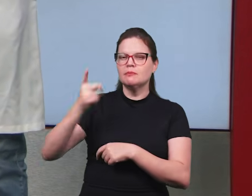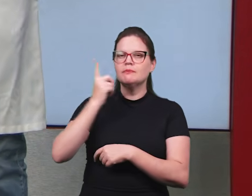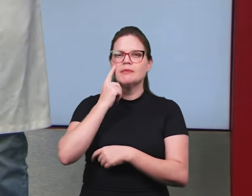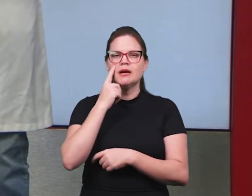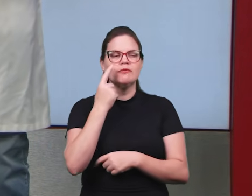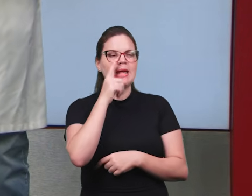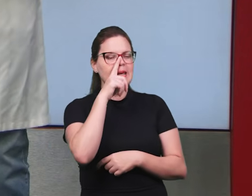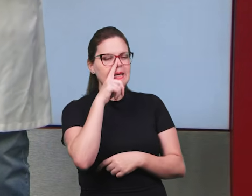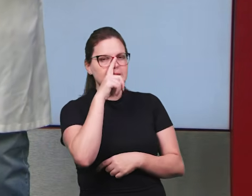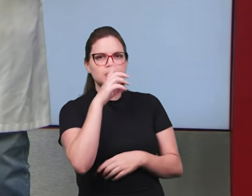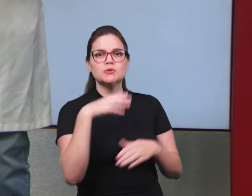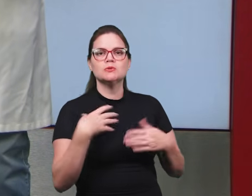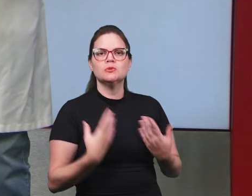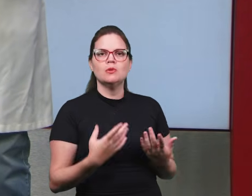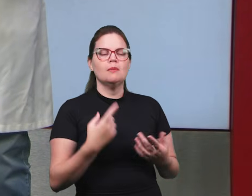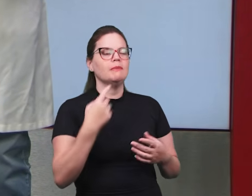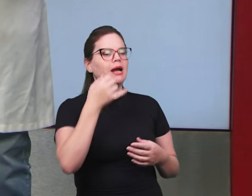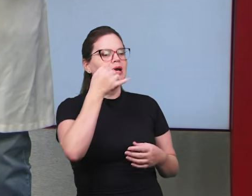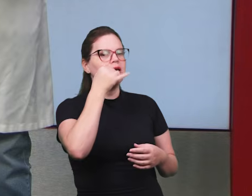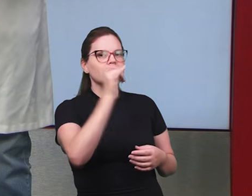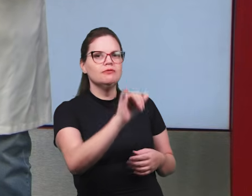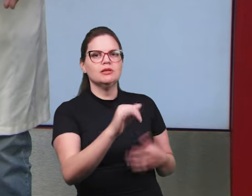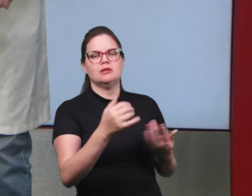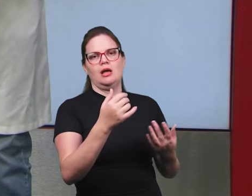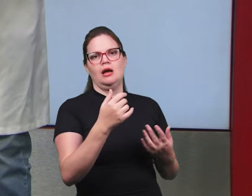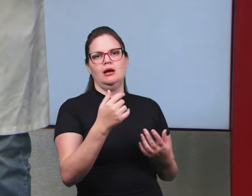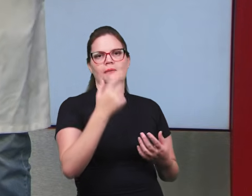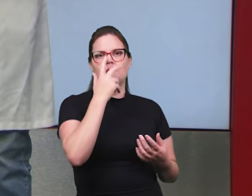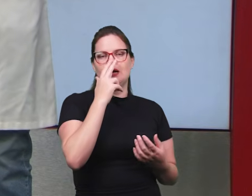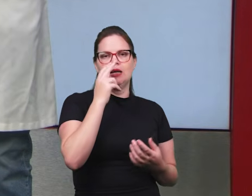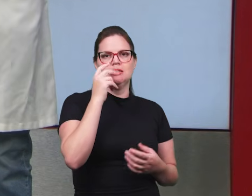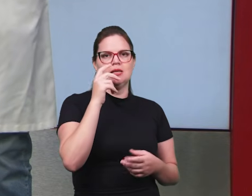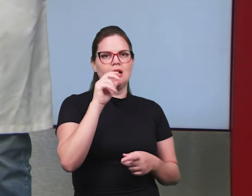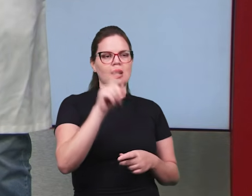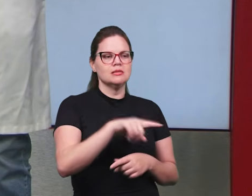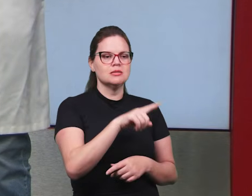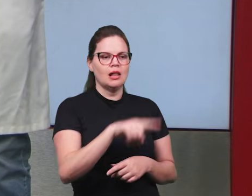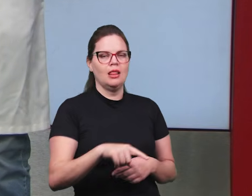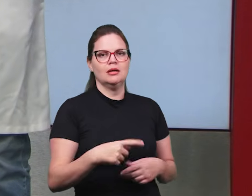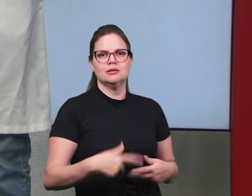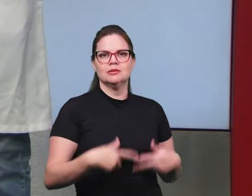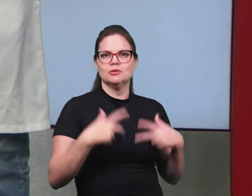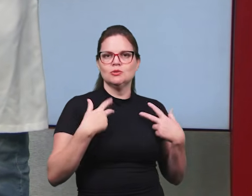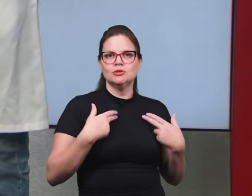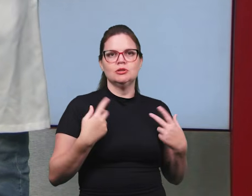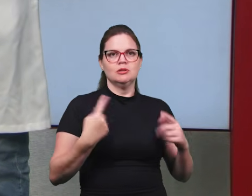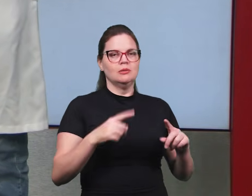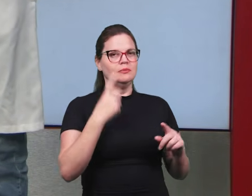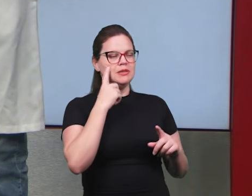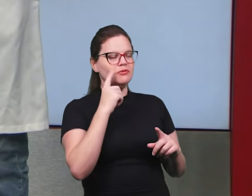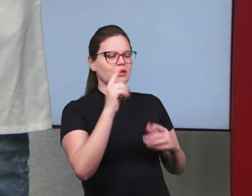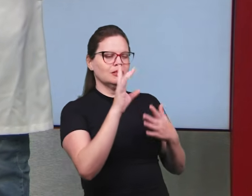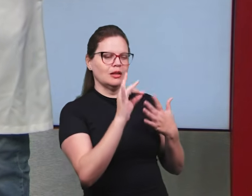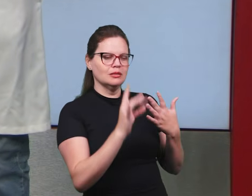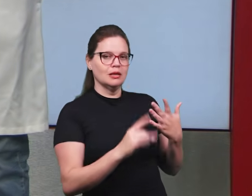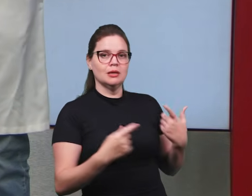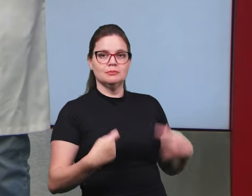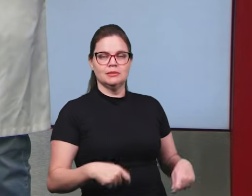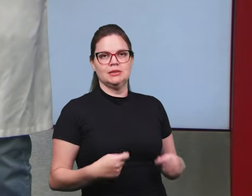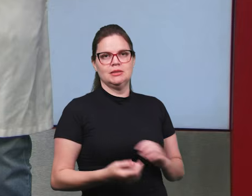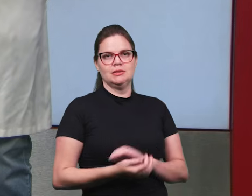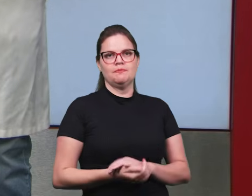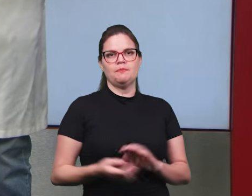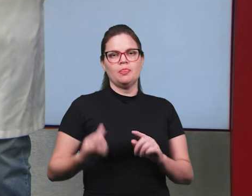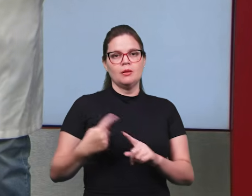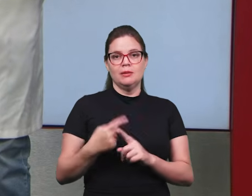pré-anestésica. Para quê? Para que no dia não tenha suspensão da cirurgia, o paciente vem todo preparado e às vezes não orienta ela algum detalhe de